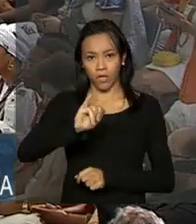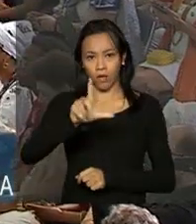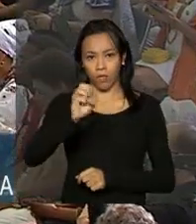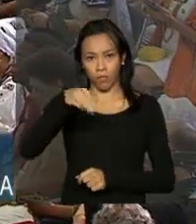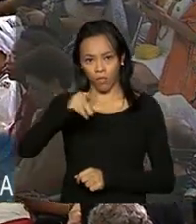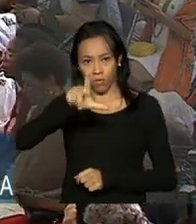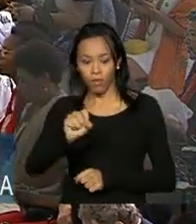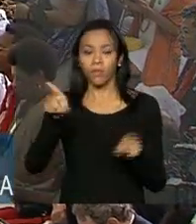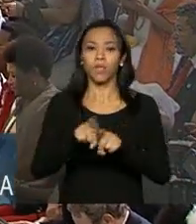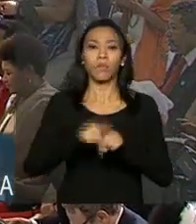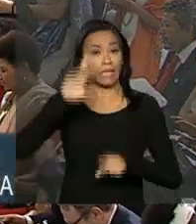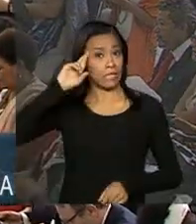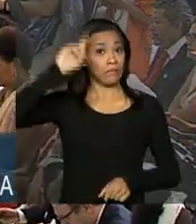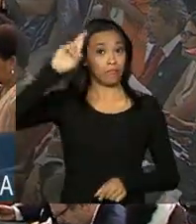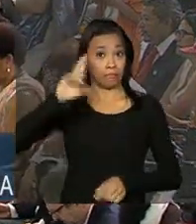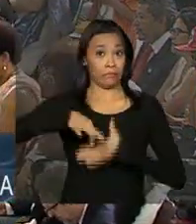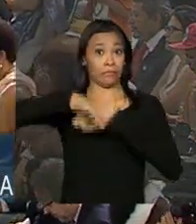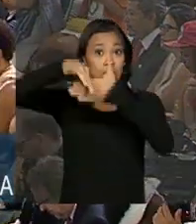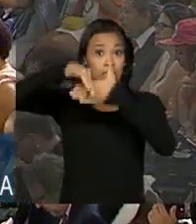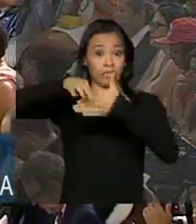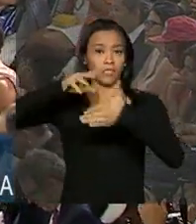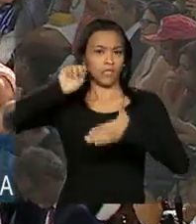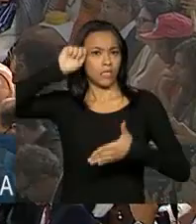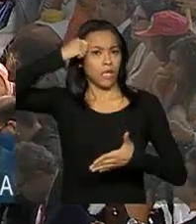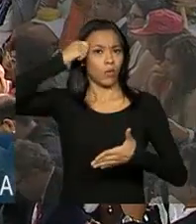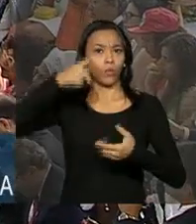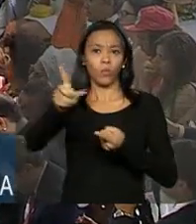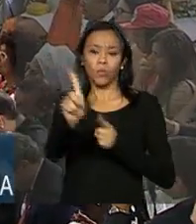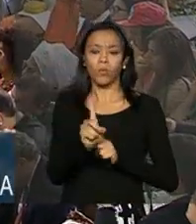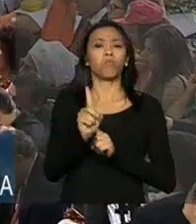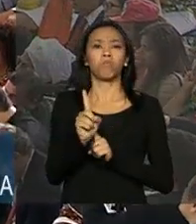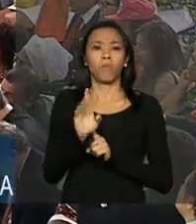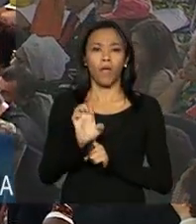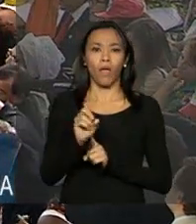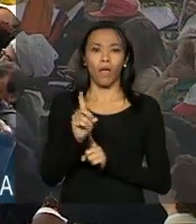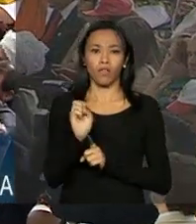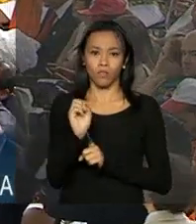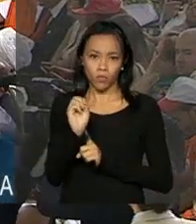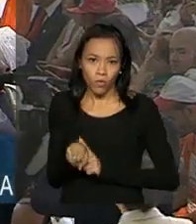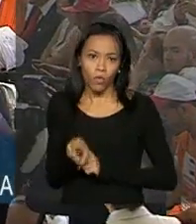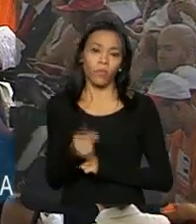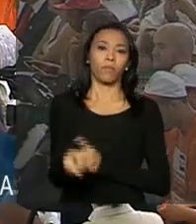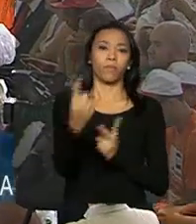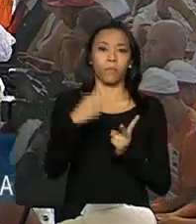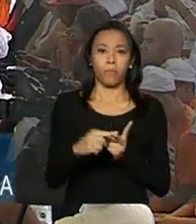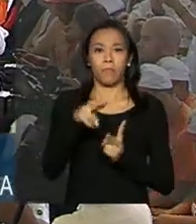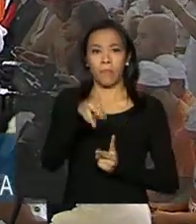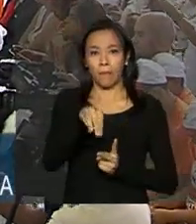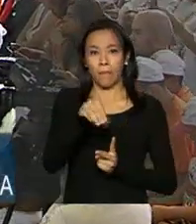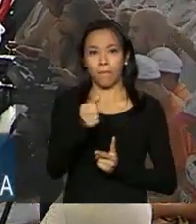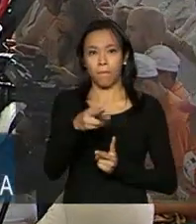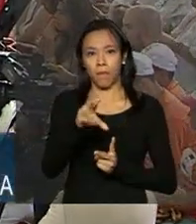Lideranças do movimento negro aqui presentes, o Edson França, da Unegro, o Marcos